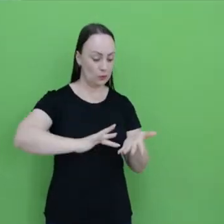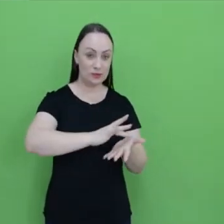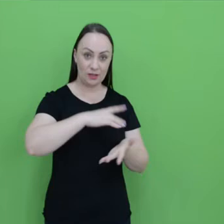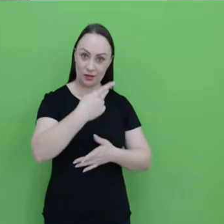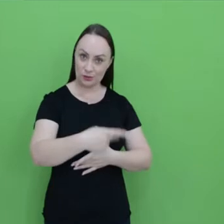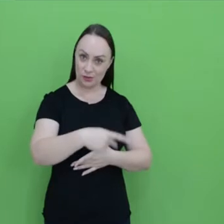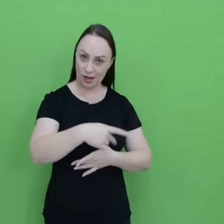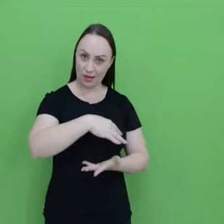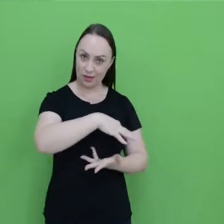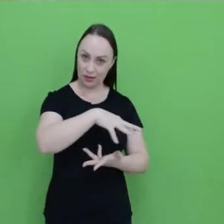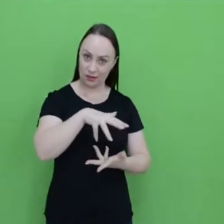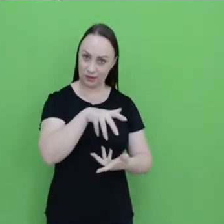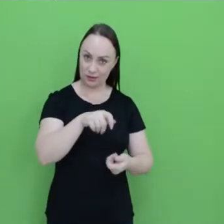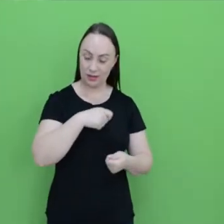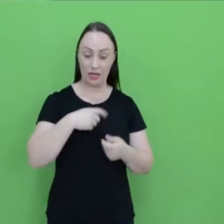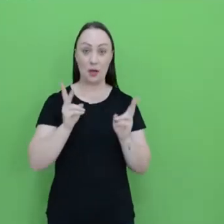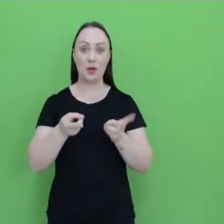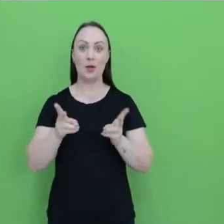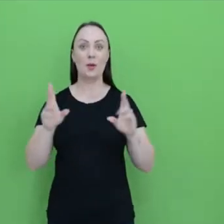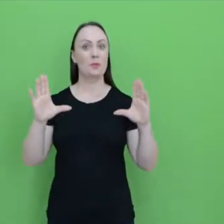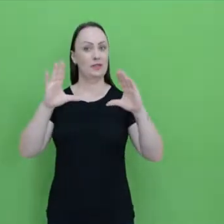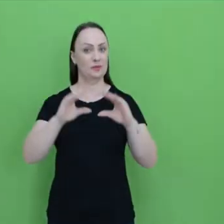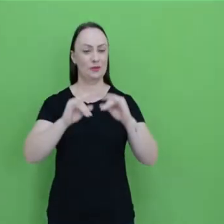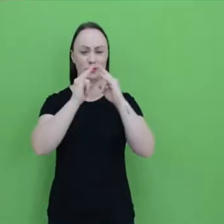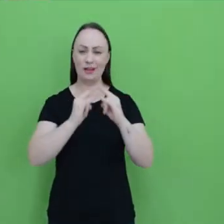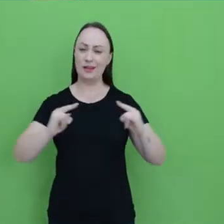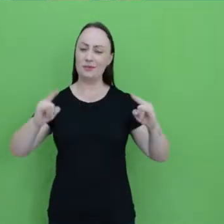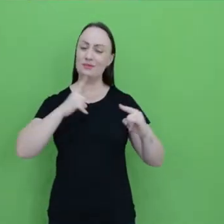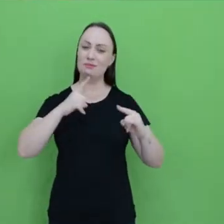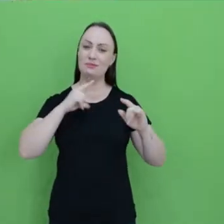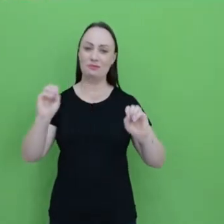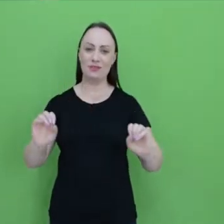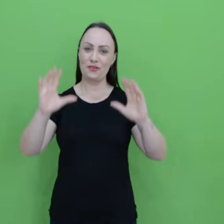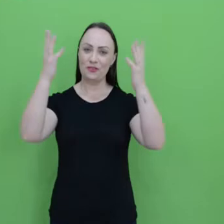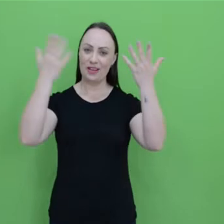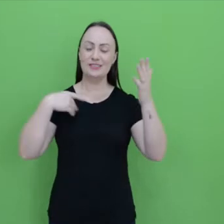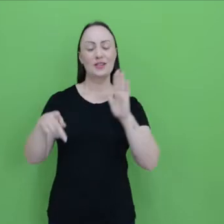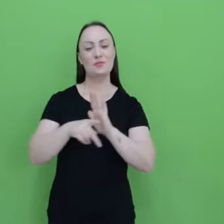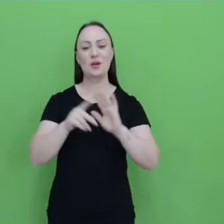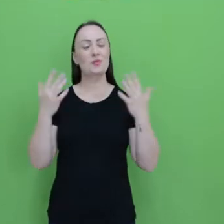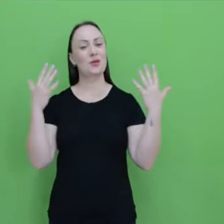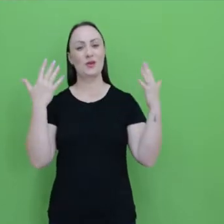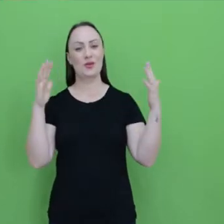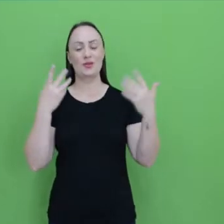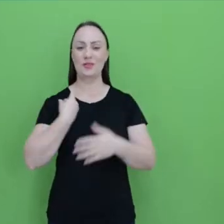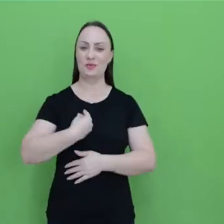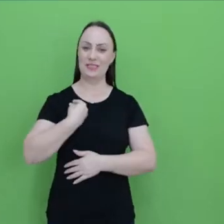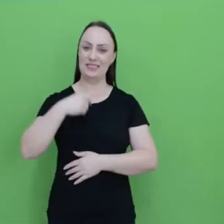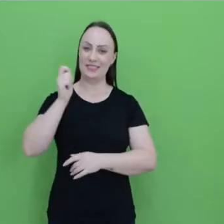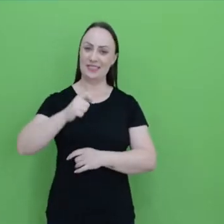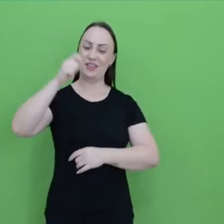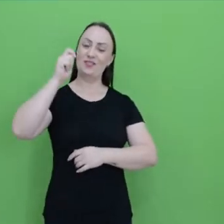na terra. Naquela noite, no acampamento, fizeram festa em comemoração à presença